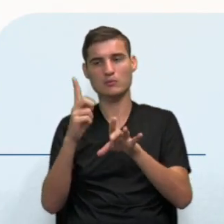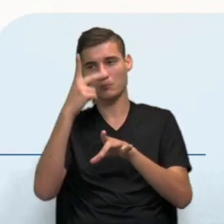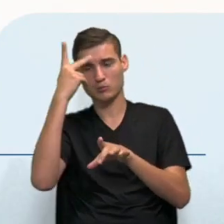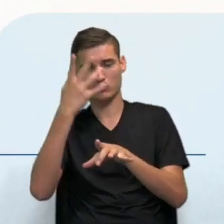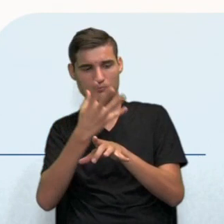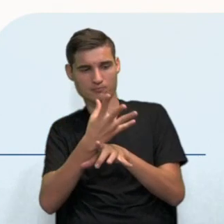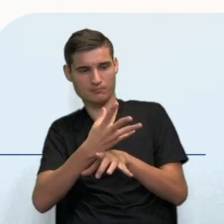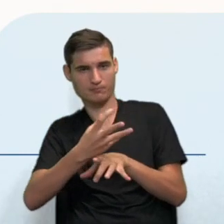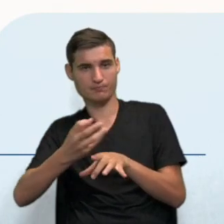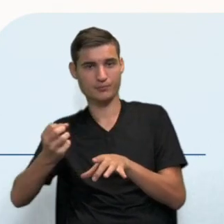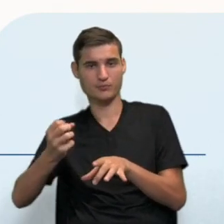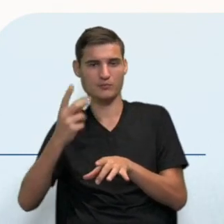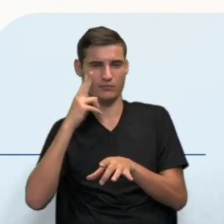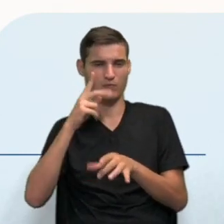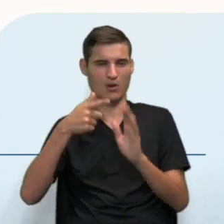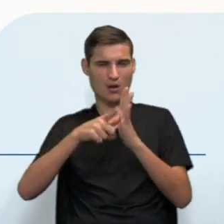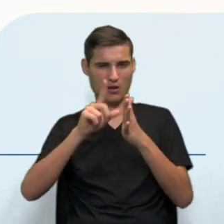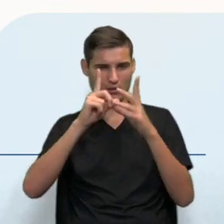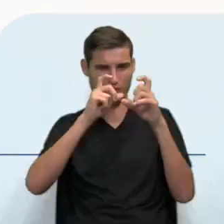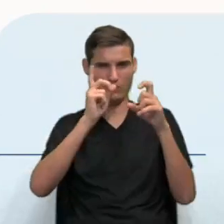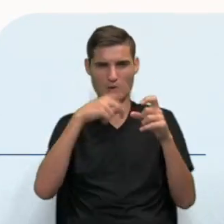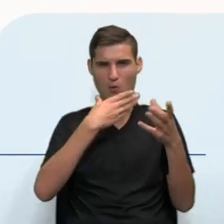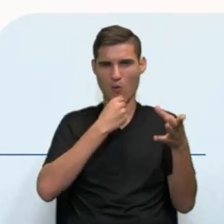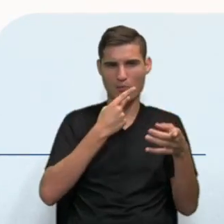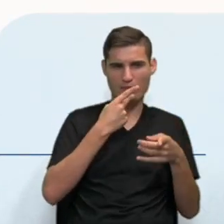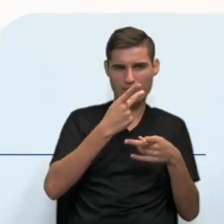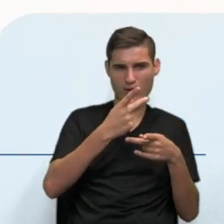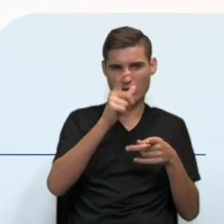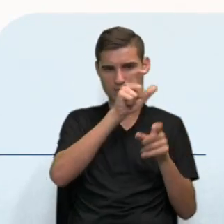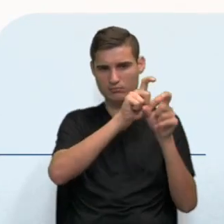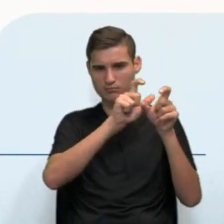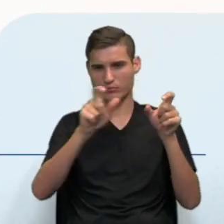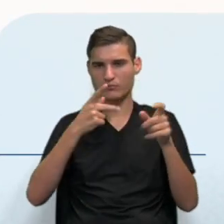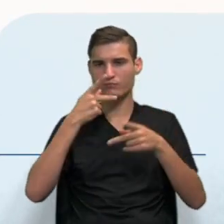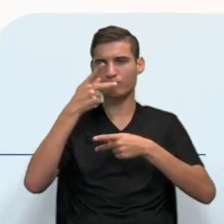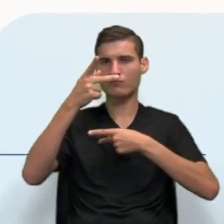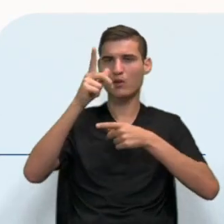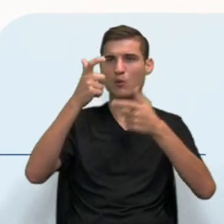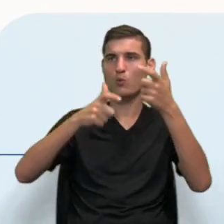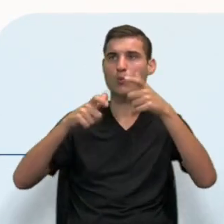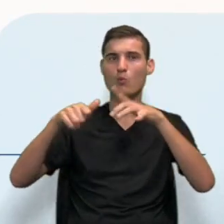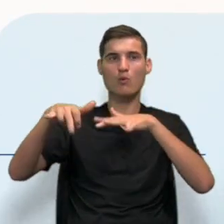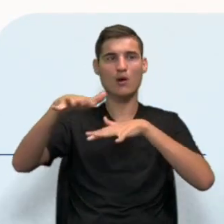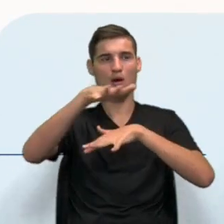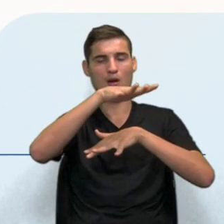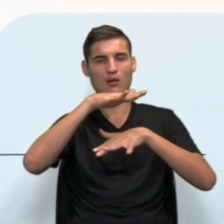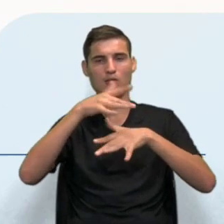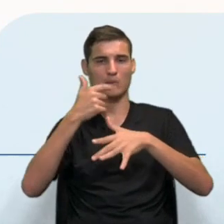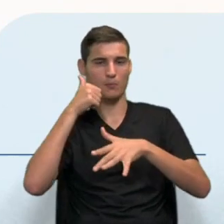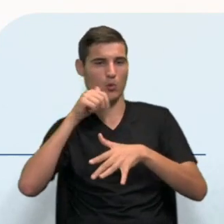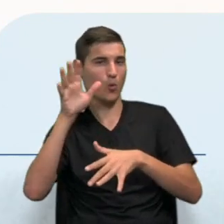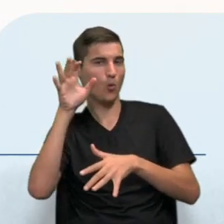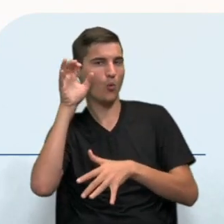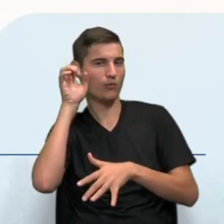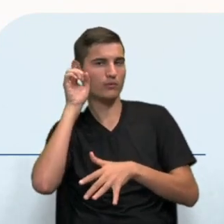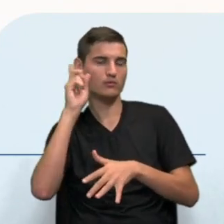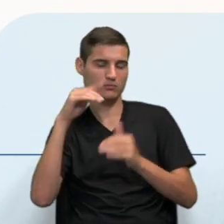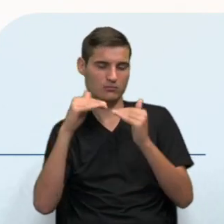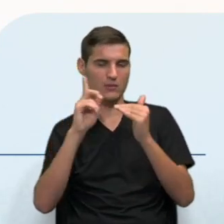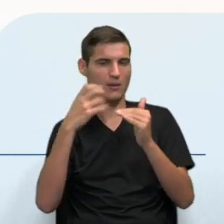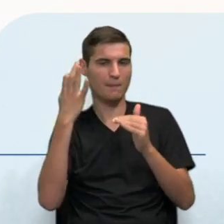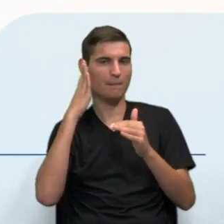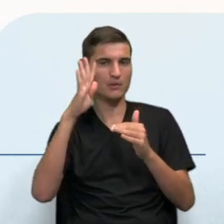pessoa, canal é o ar e receptor pessoa também. Então toda comunicação possui esses elementos